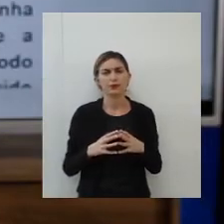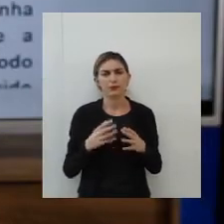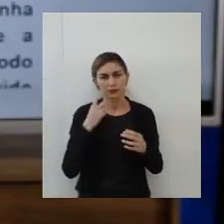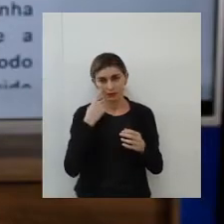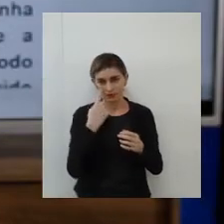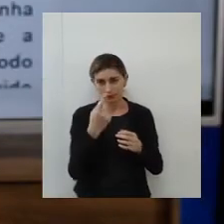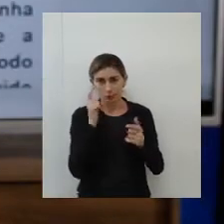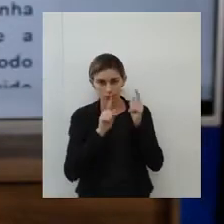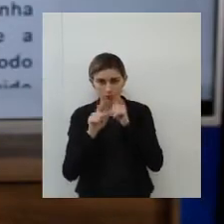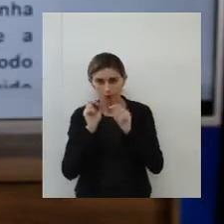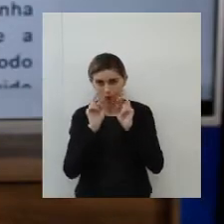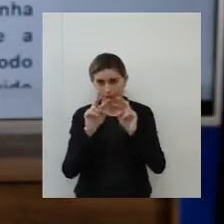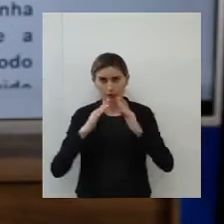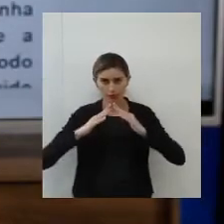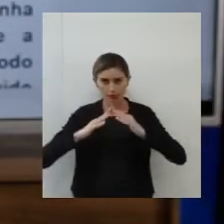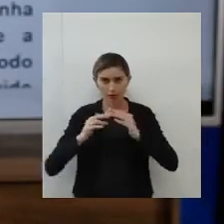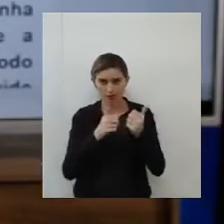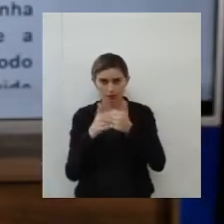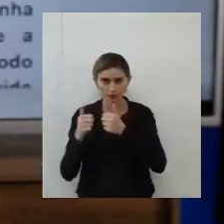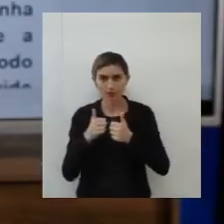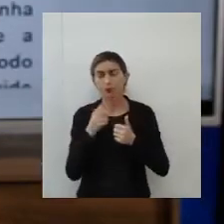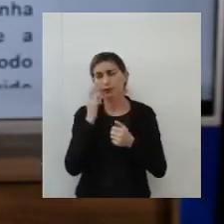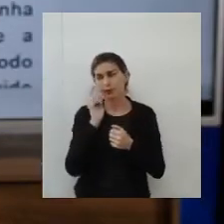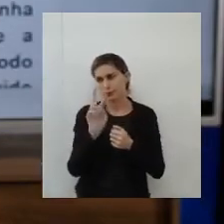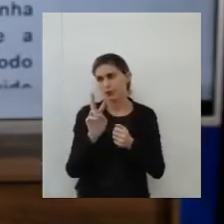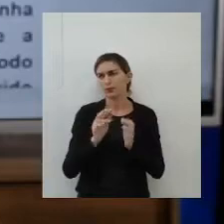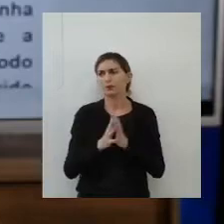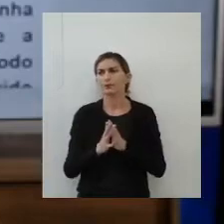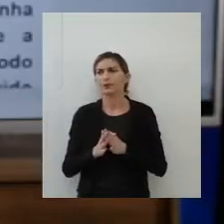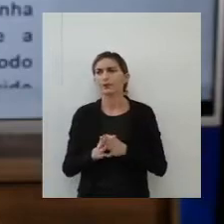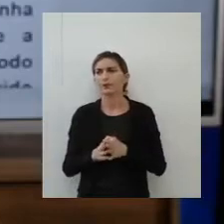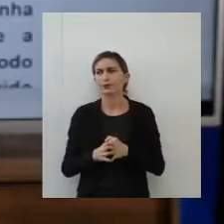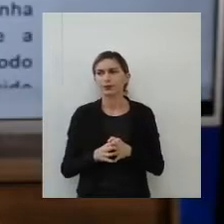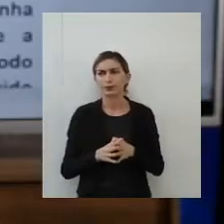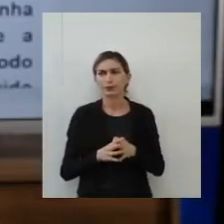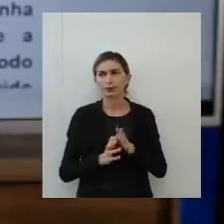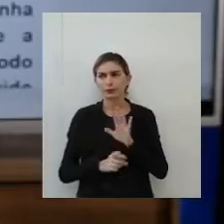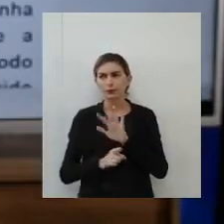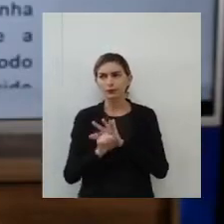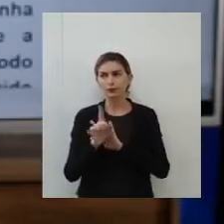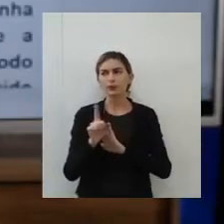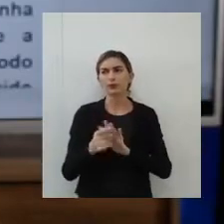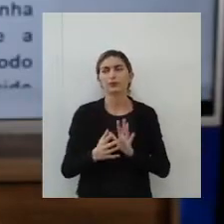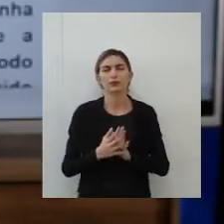Vocês estão conseguindo ver aí em casa? Tá tudo bem? Então, deixa eu ver aqui.